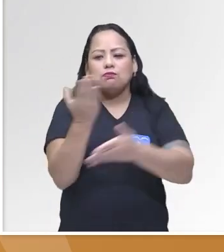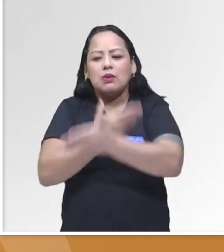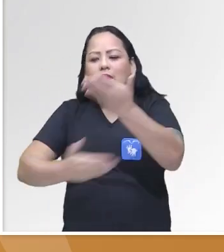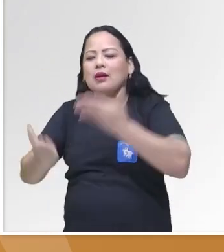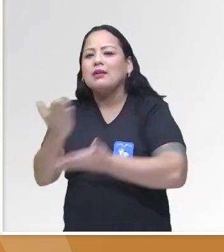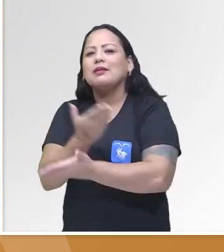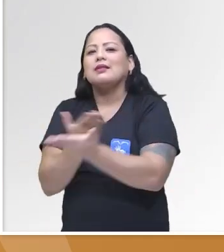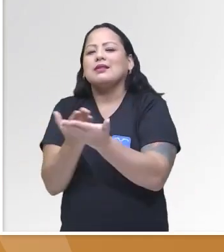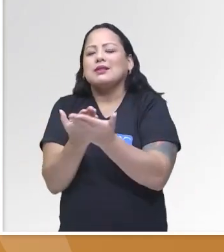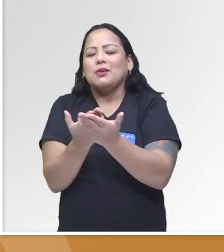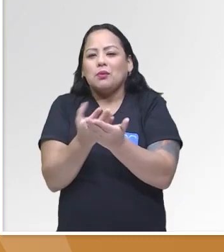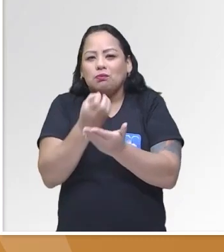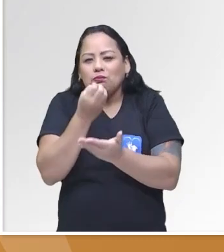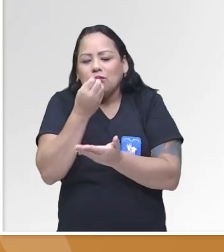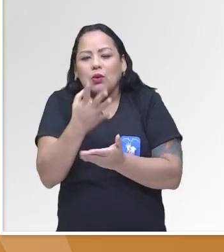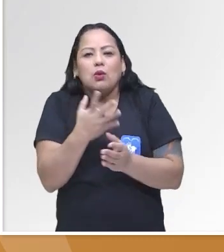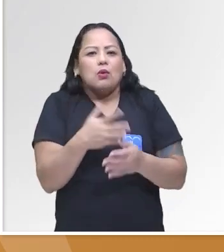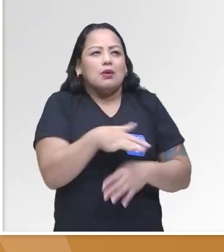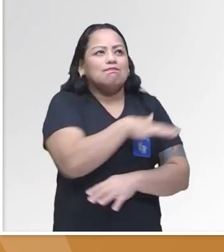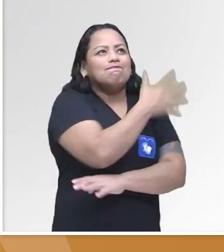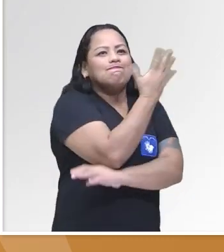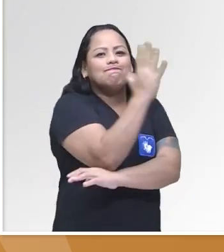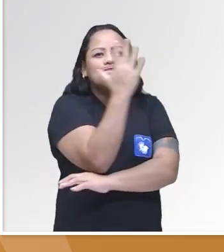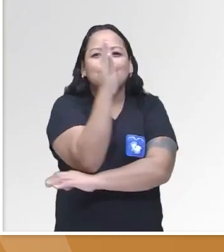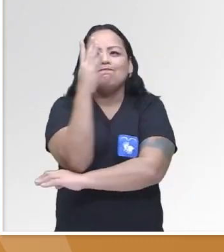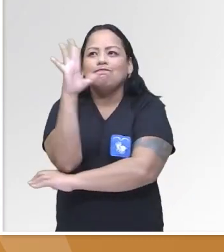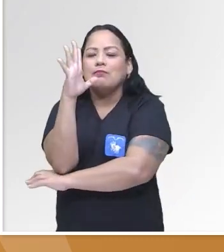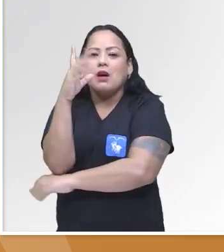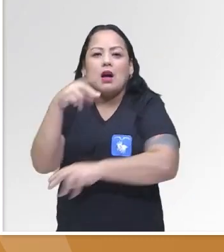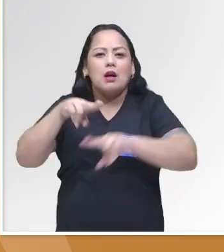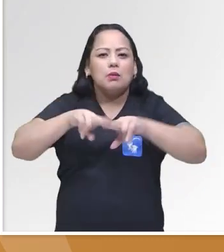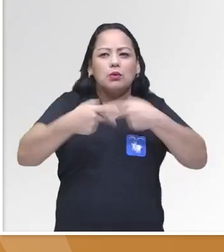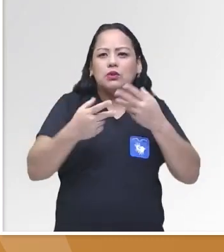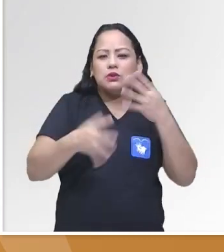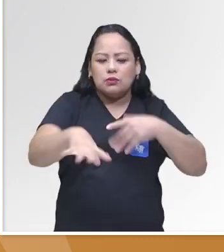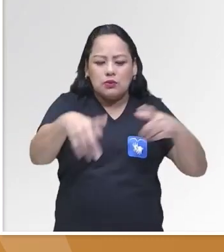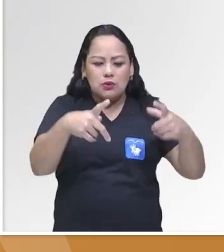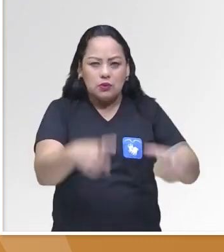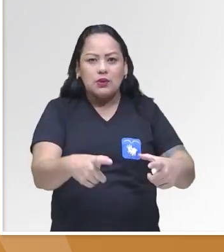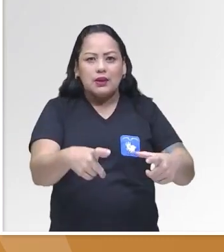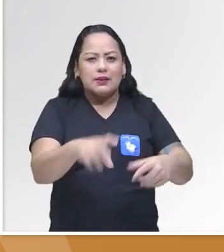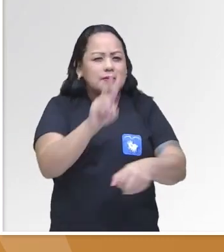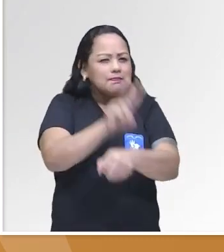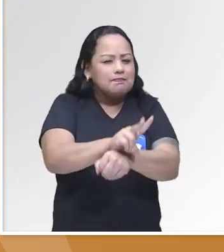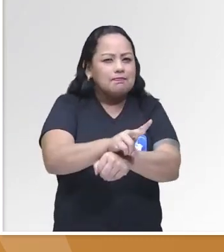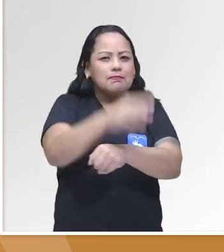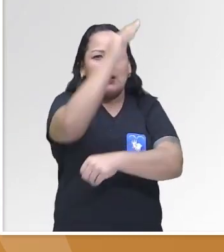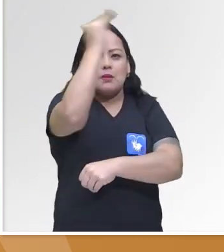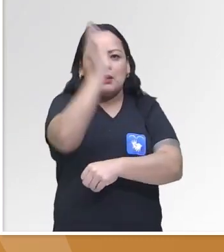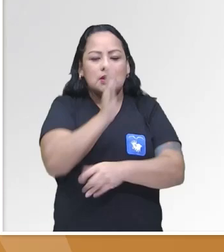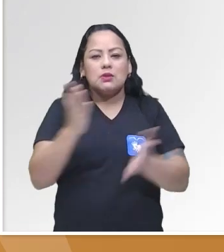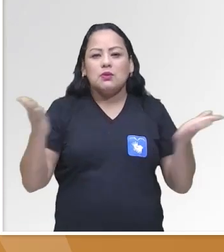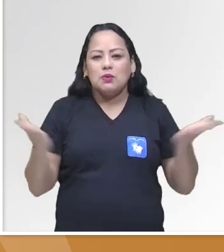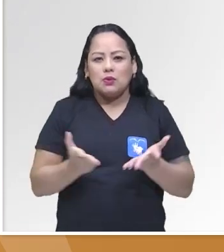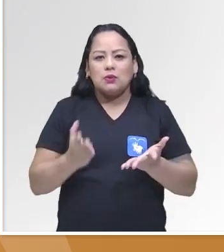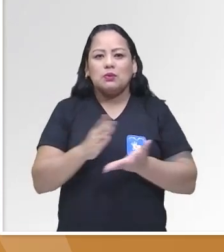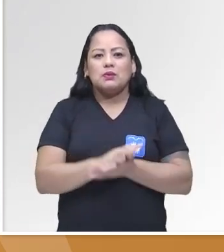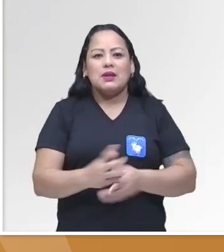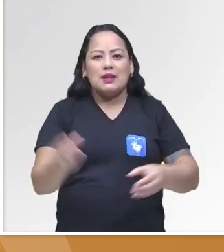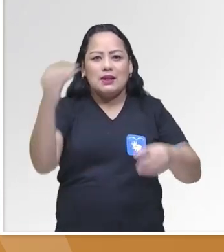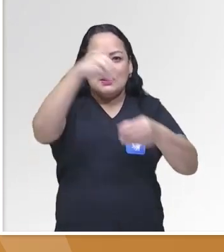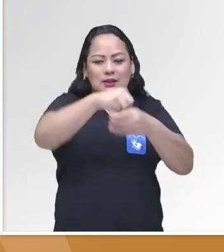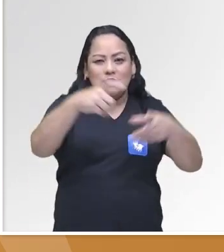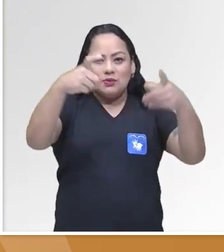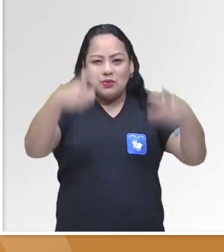muito íntima com a natureza. Então, por isso, as grandes áreas de preservação do nosso país hoje estão dentro de